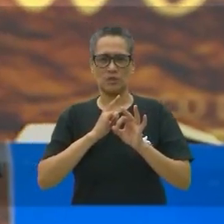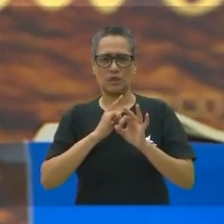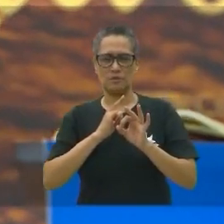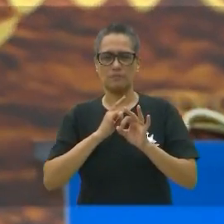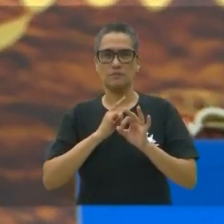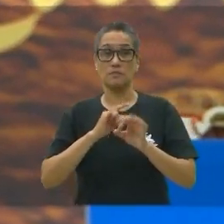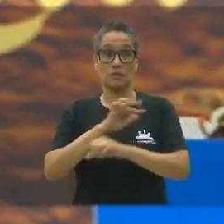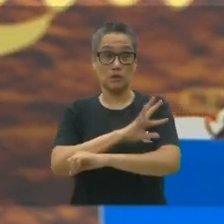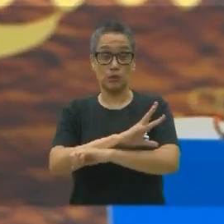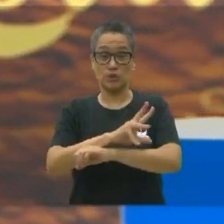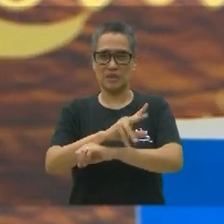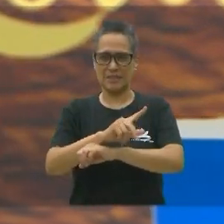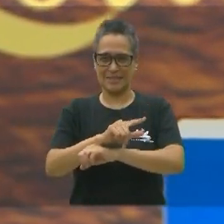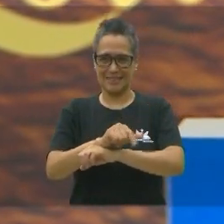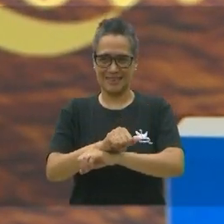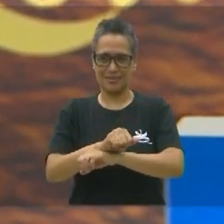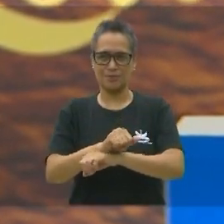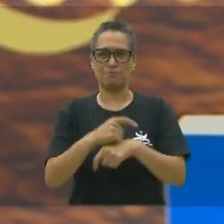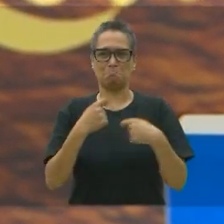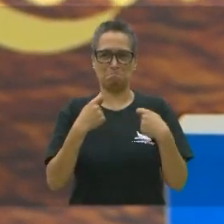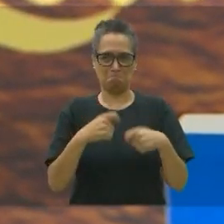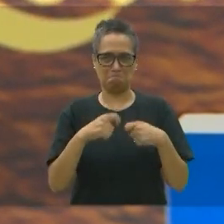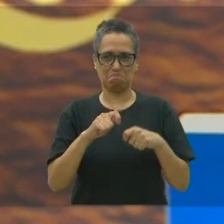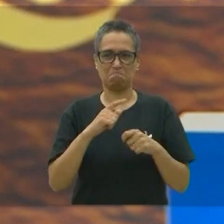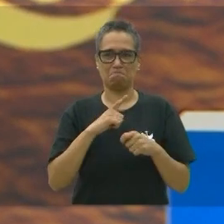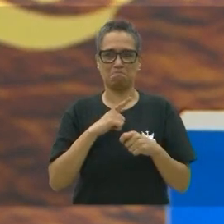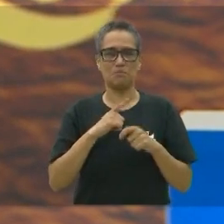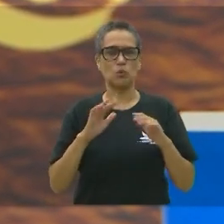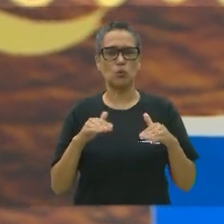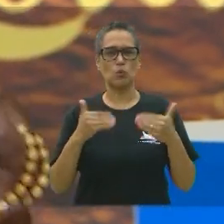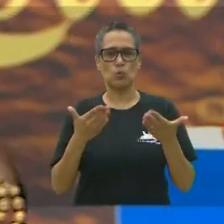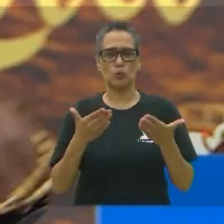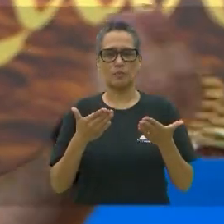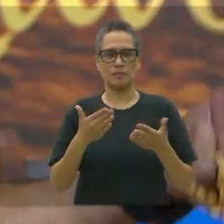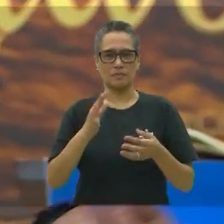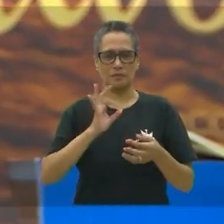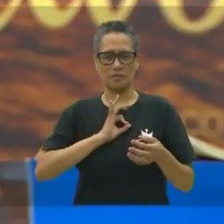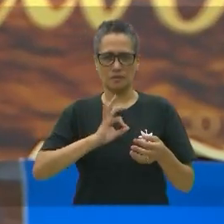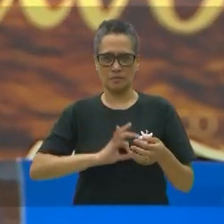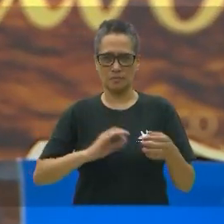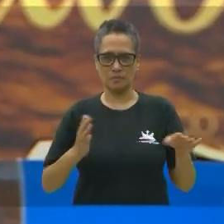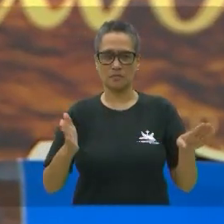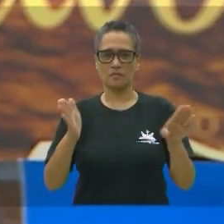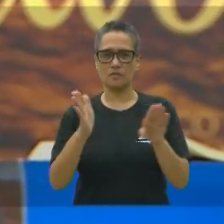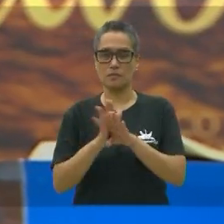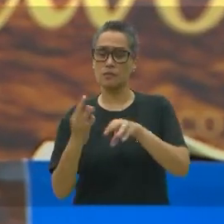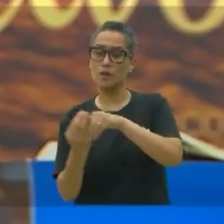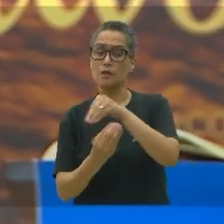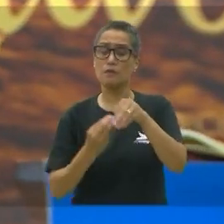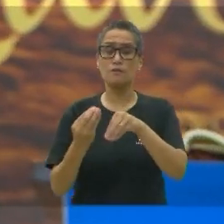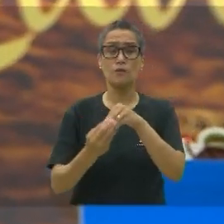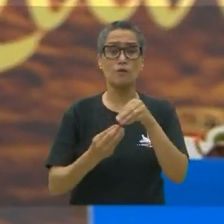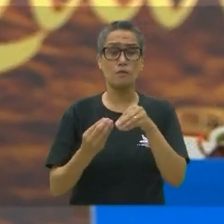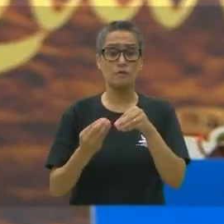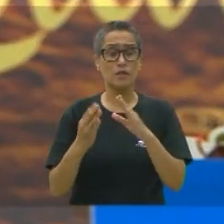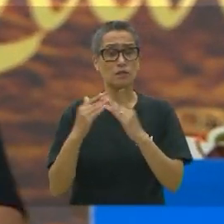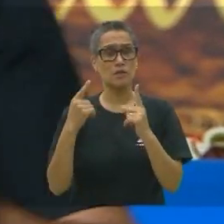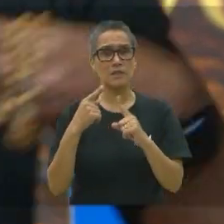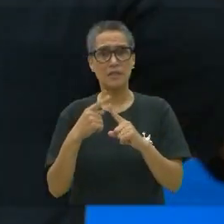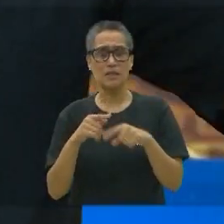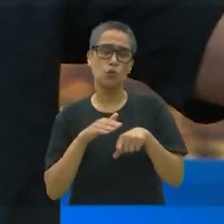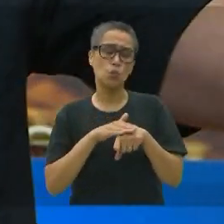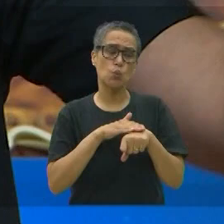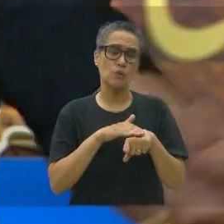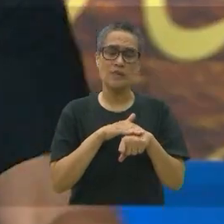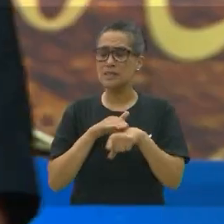povo. Quando eu cheguei, quando um padre chega, quem é mais envolvido com a igreja sabe, é uma